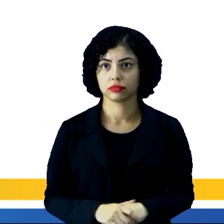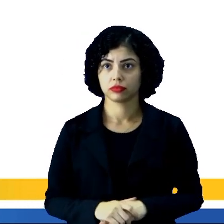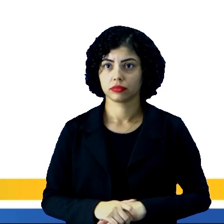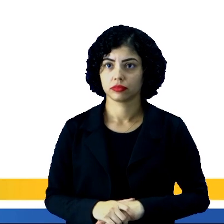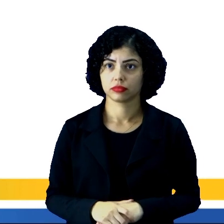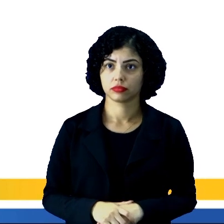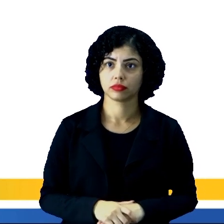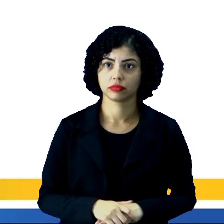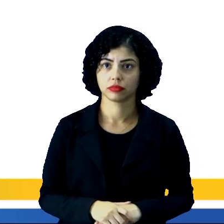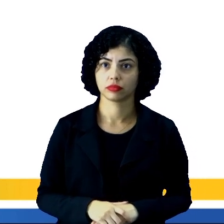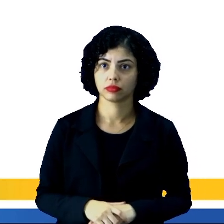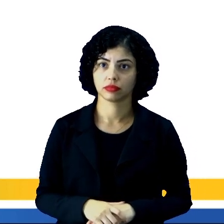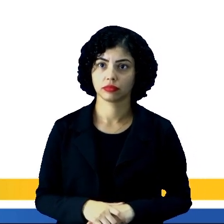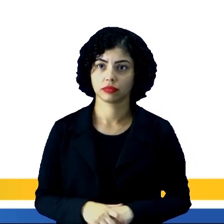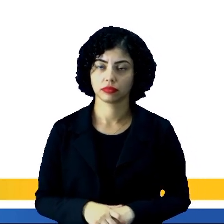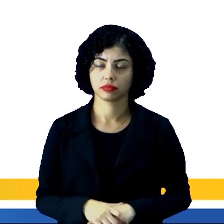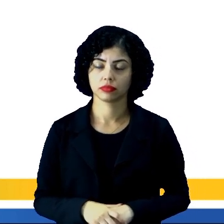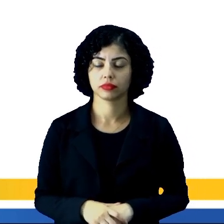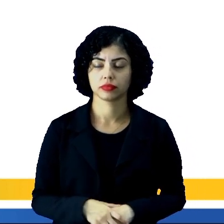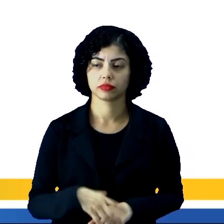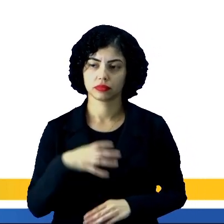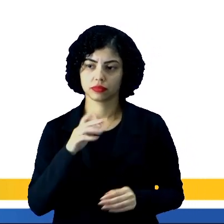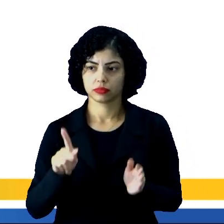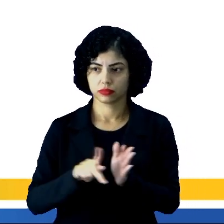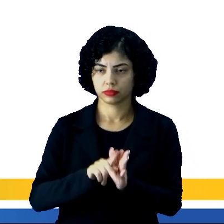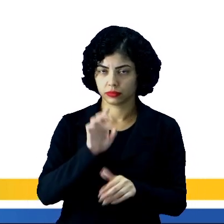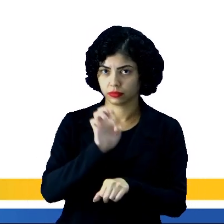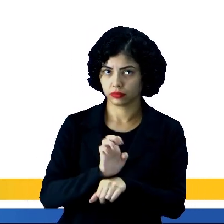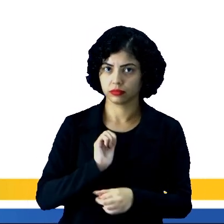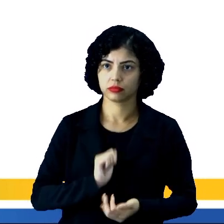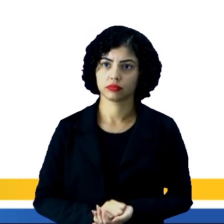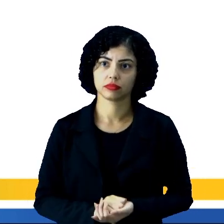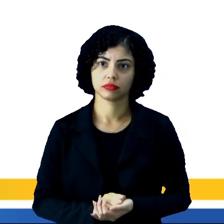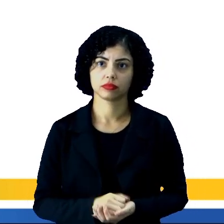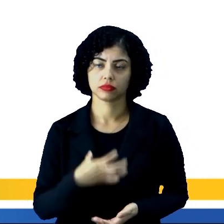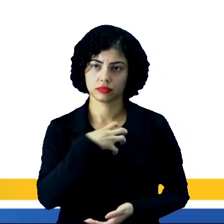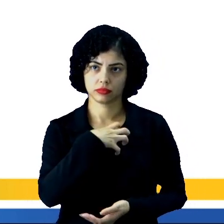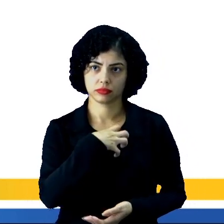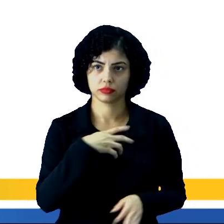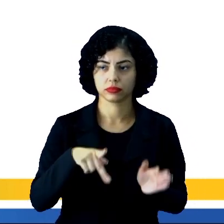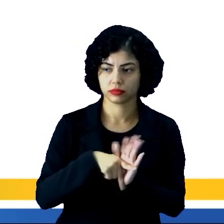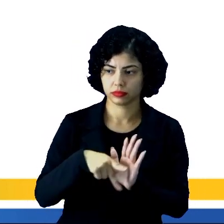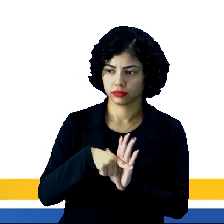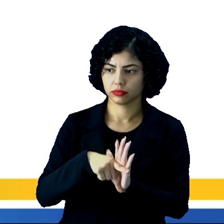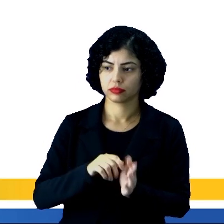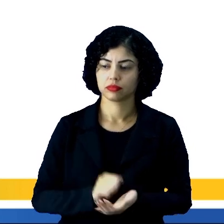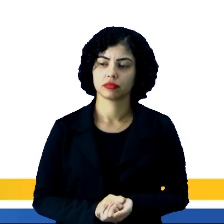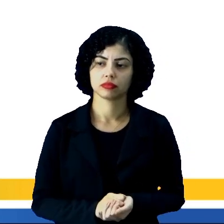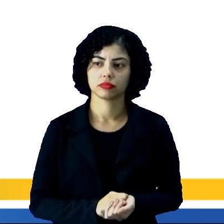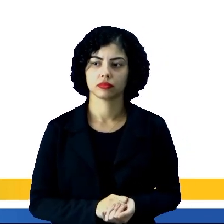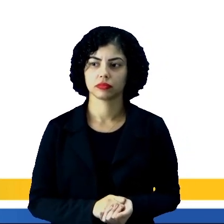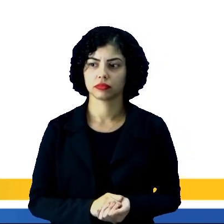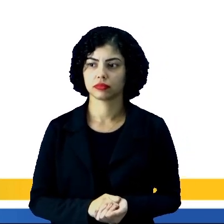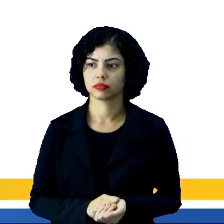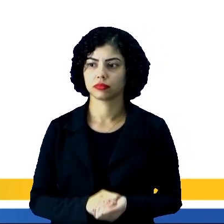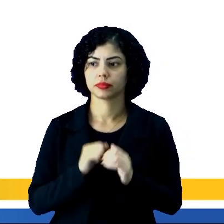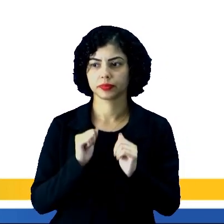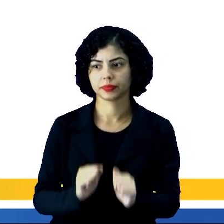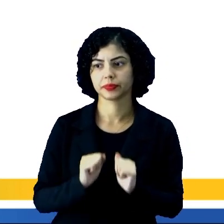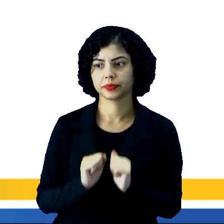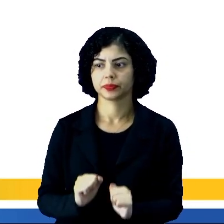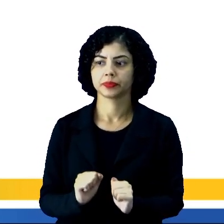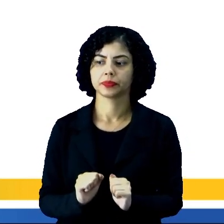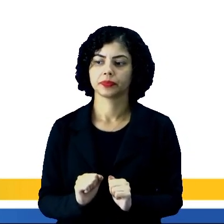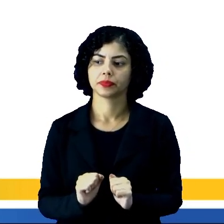então ele é um estado de momento né ou seja né ele pode